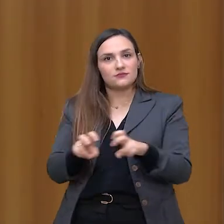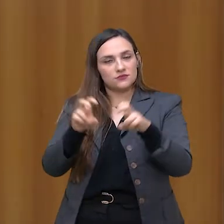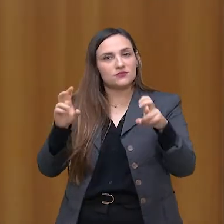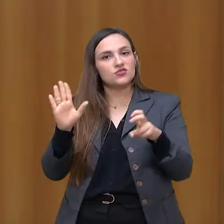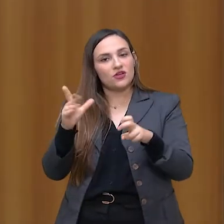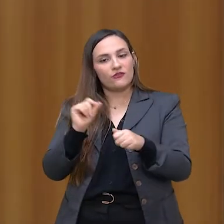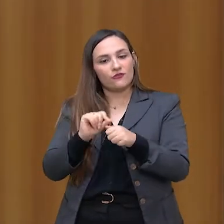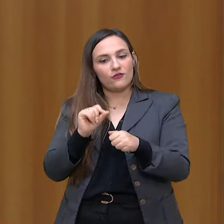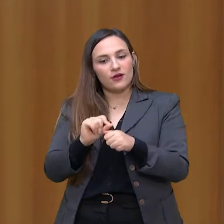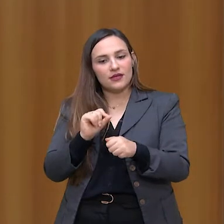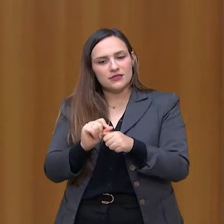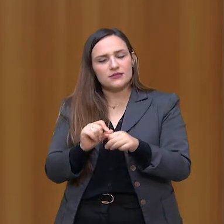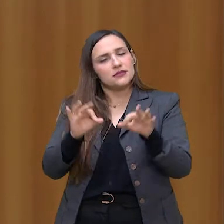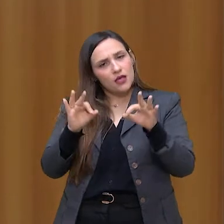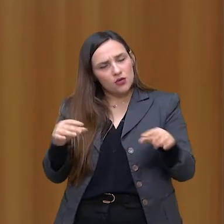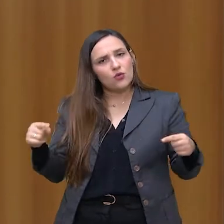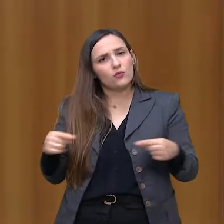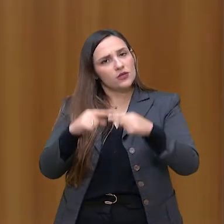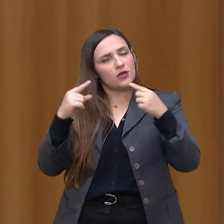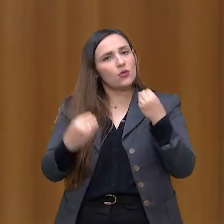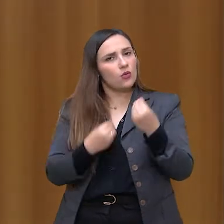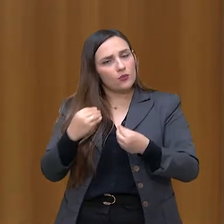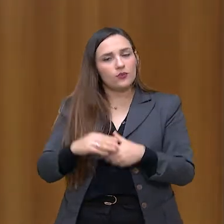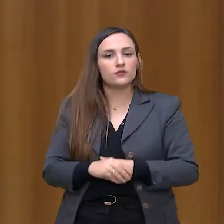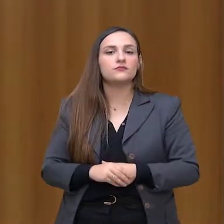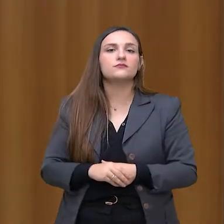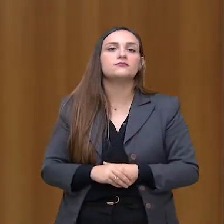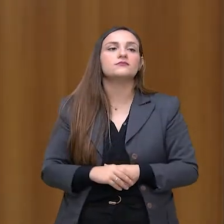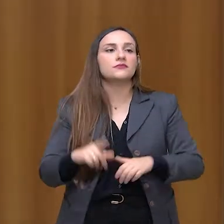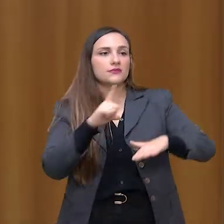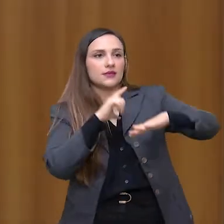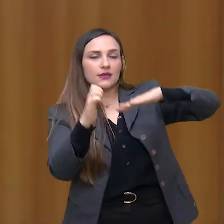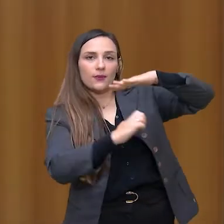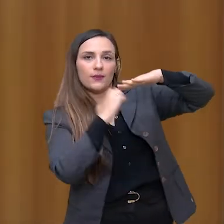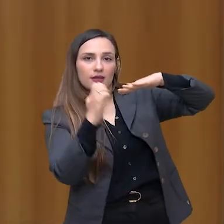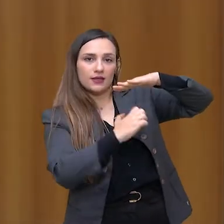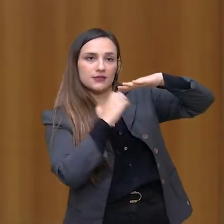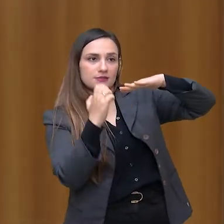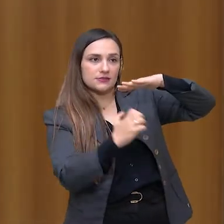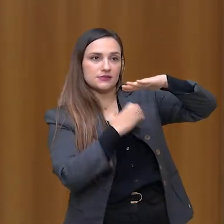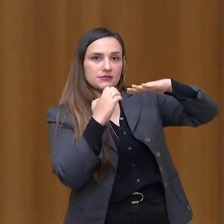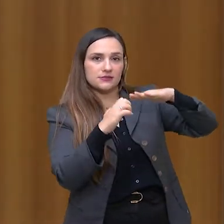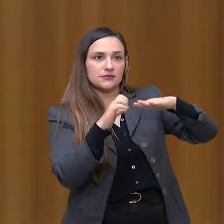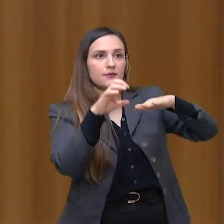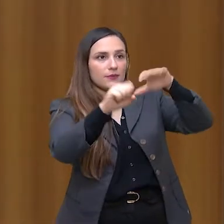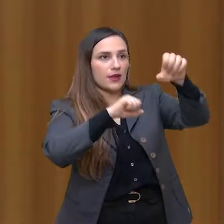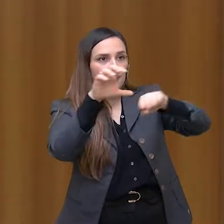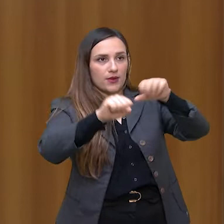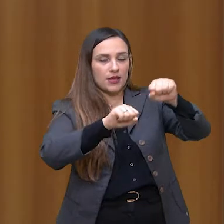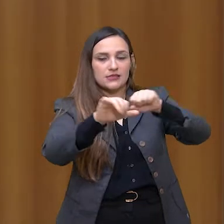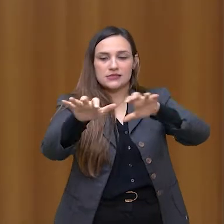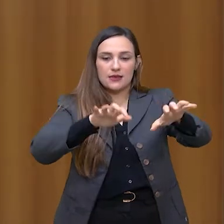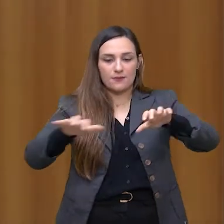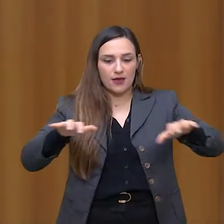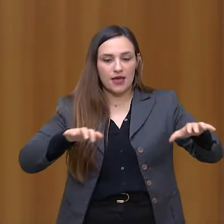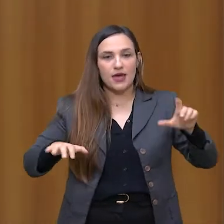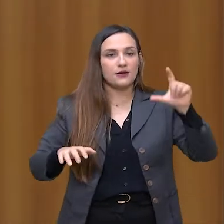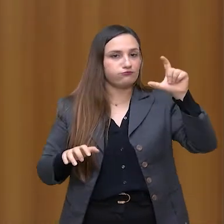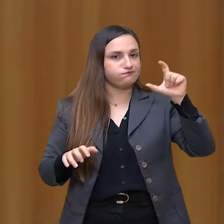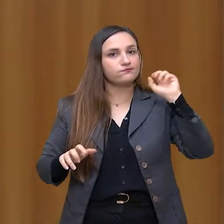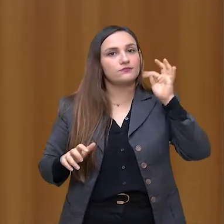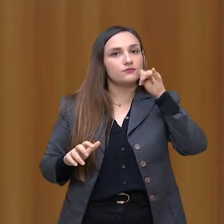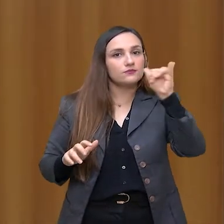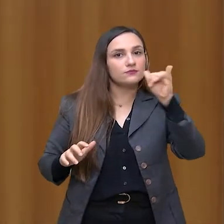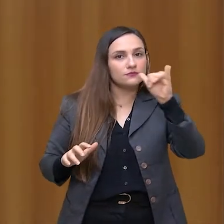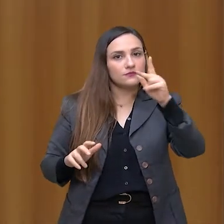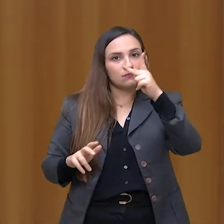ela faz o descarte adequado com uma empresa. A questão das pilhas também está sendo